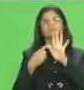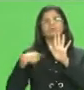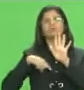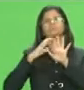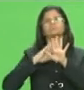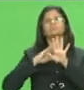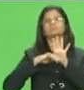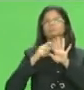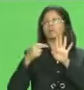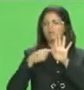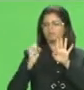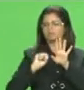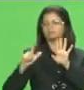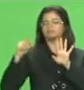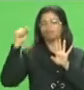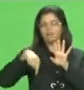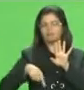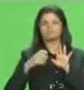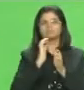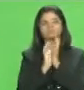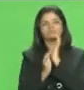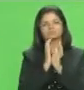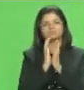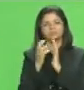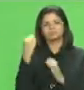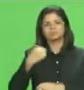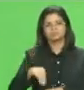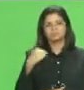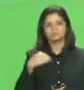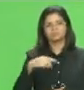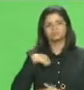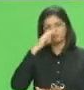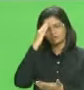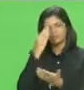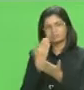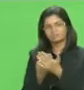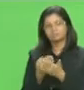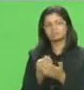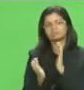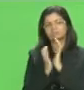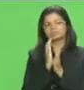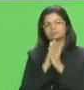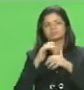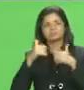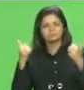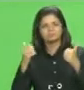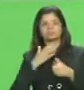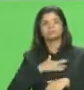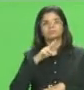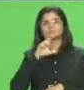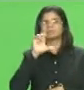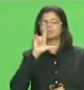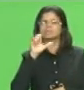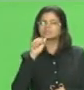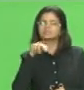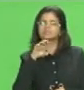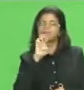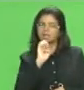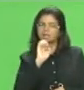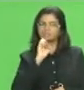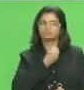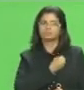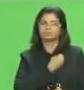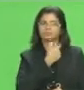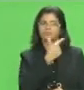de dizer, eu sou de São Luís do Maranhão. Eu acredito numa cidade melhor. Meu nome é Lisiane e o meu número